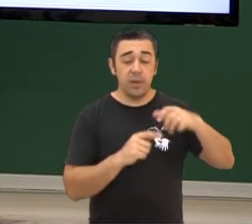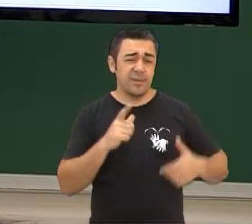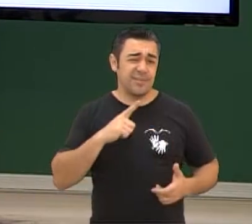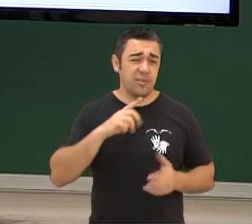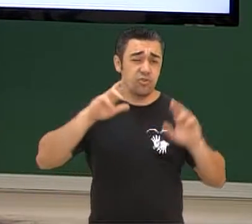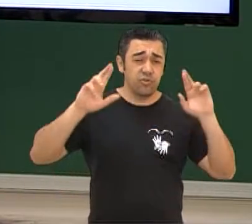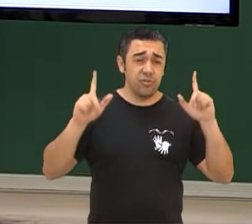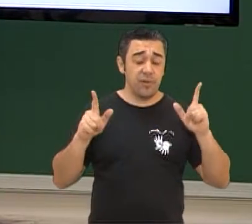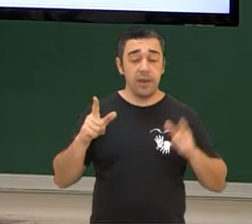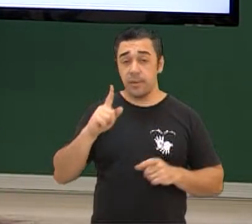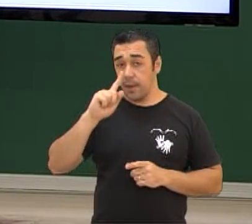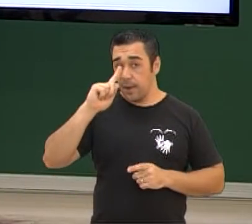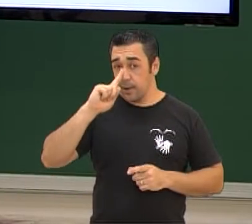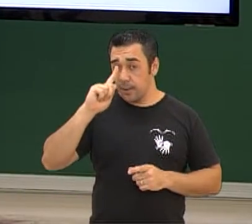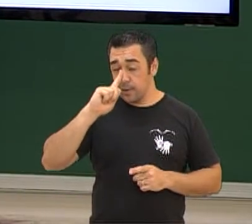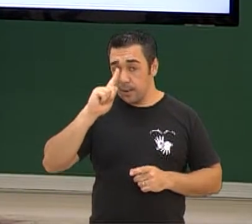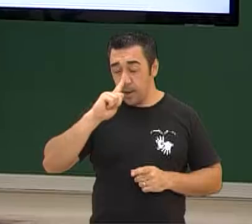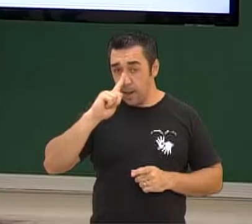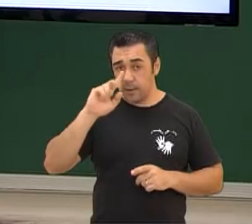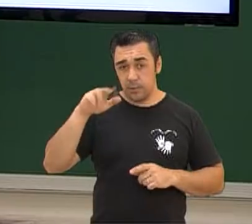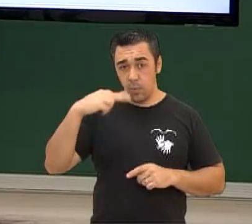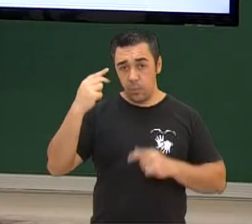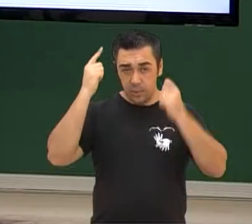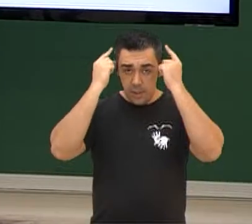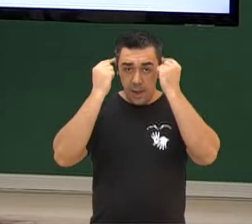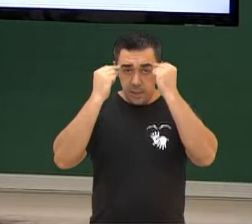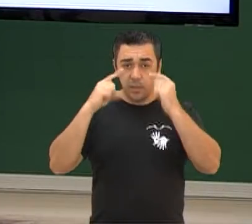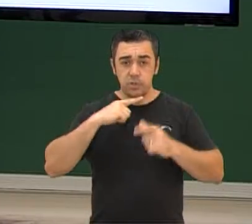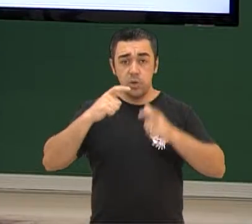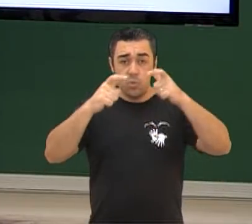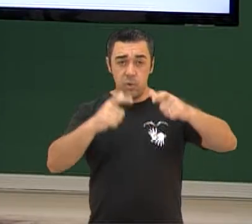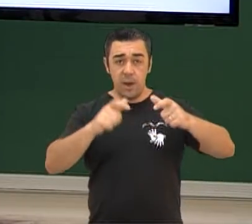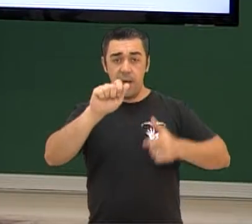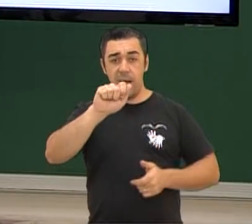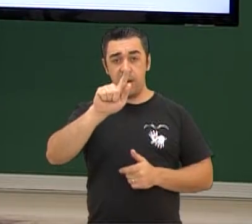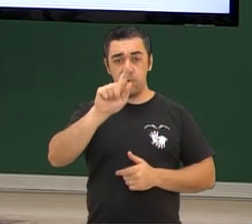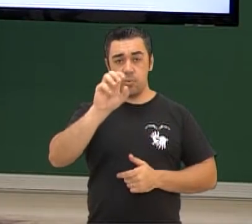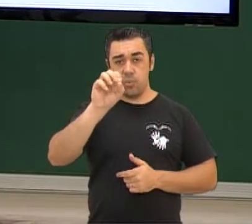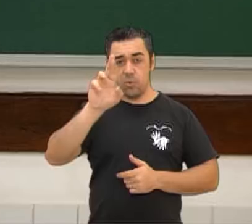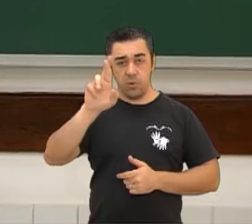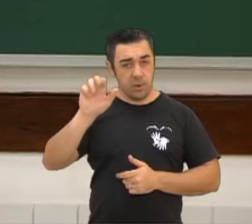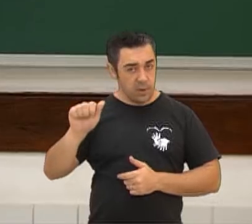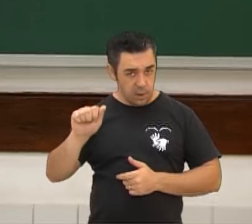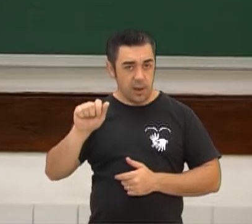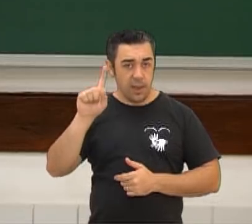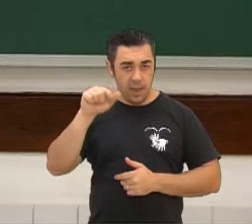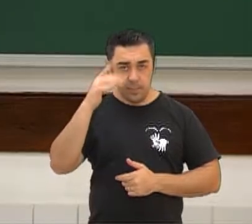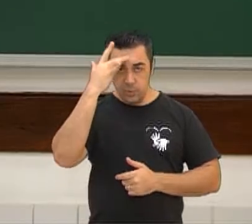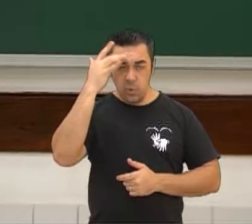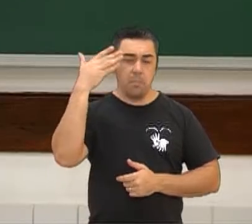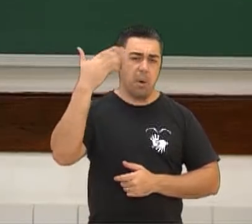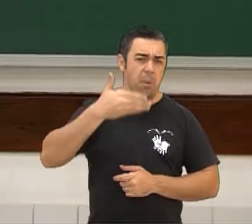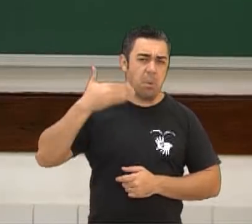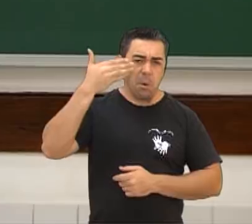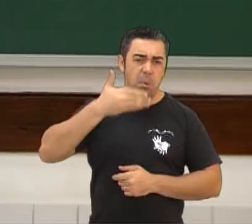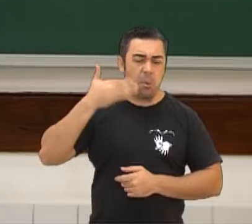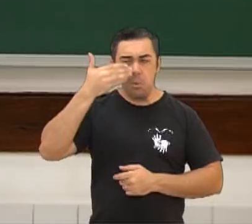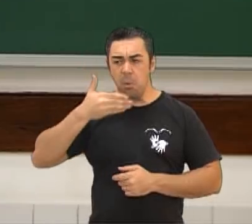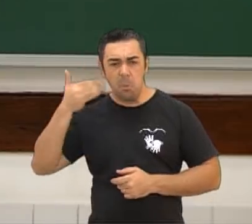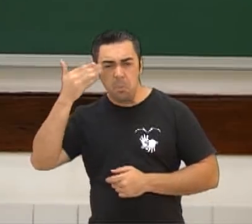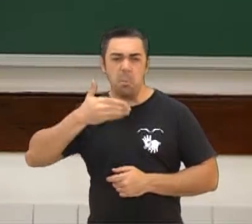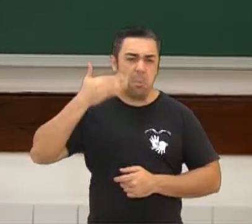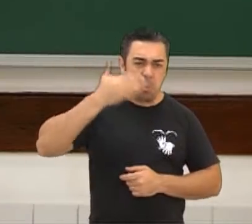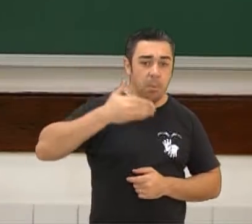Grécia Antiga as ágoras, que era onde os sofistas debatiam as leis, e quem vencia não era quem estava certo, quem tinha